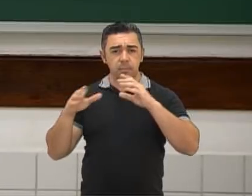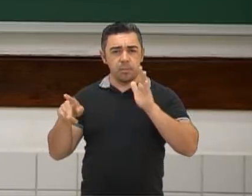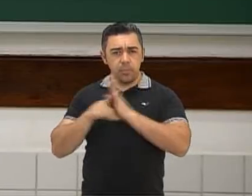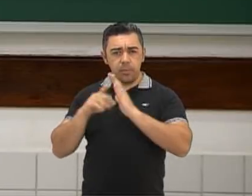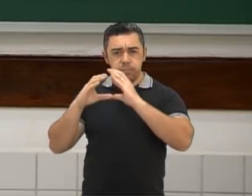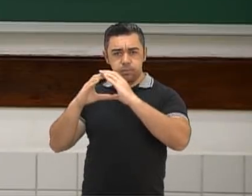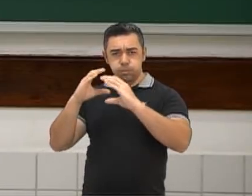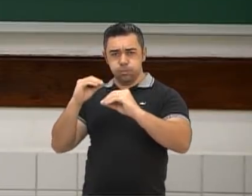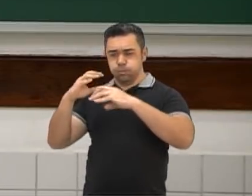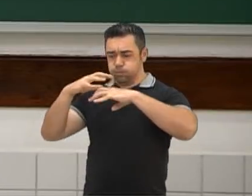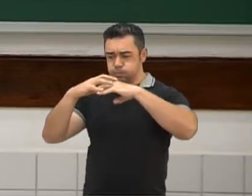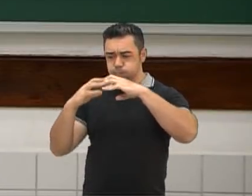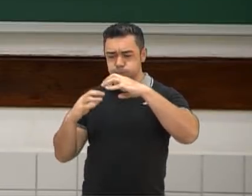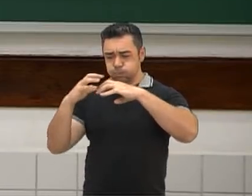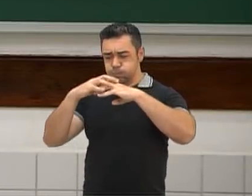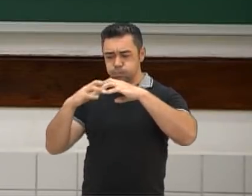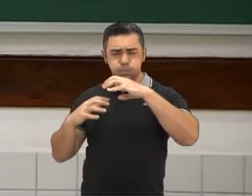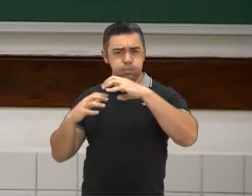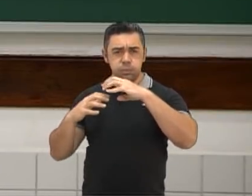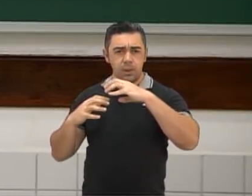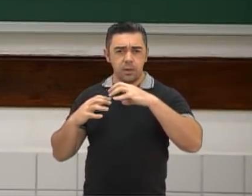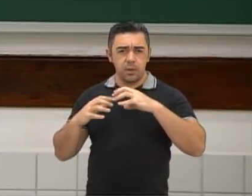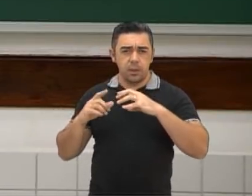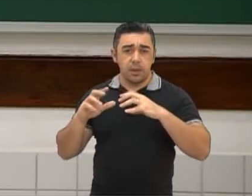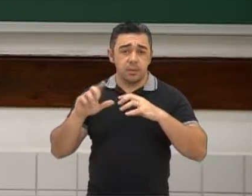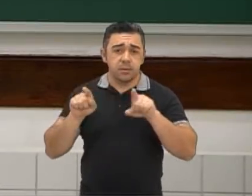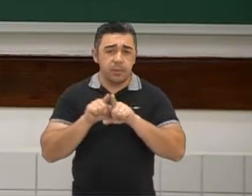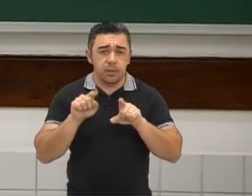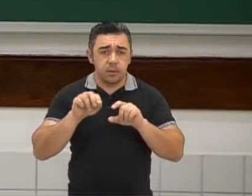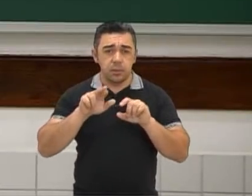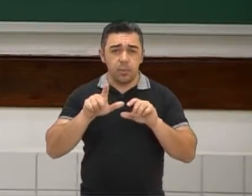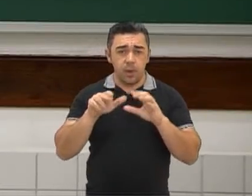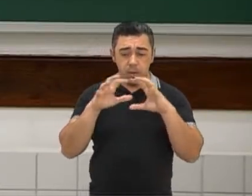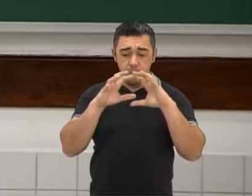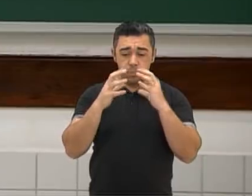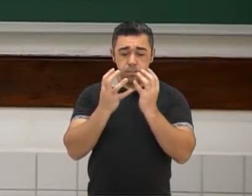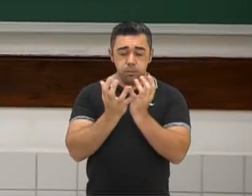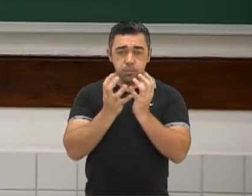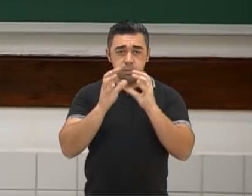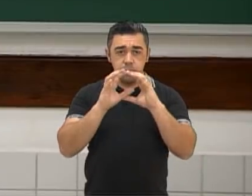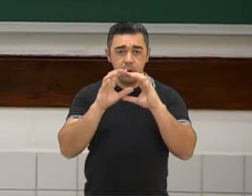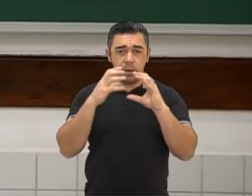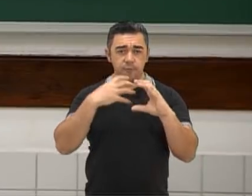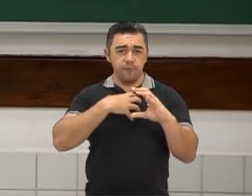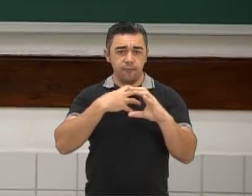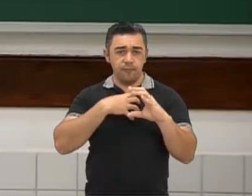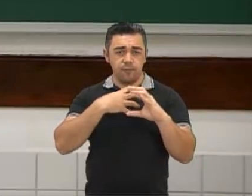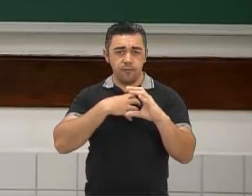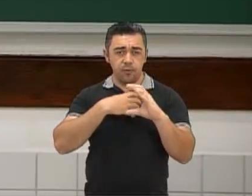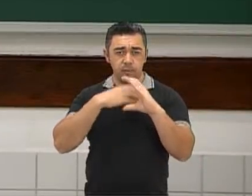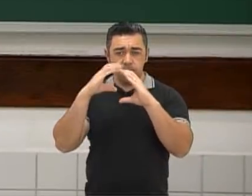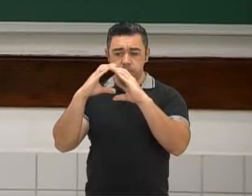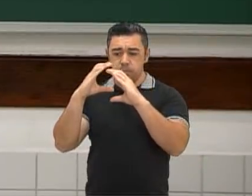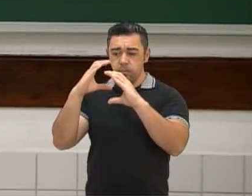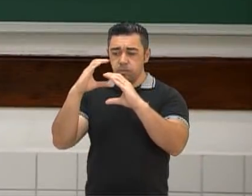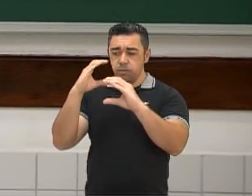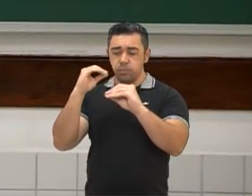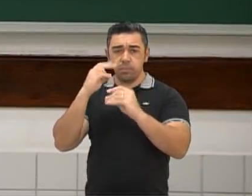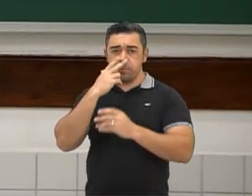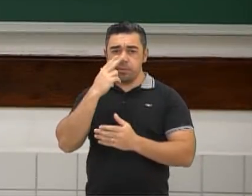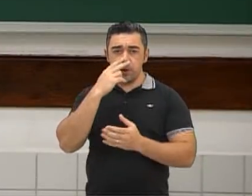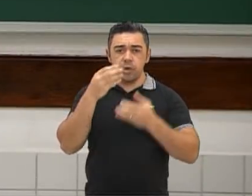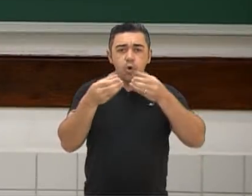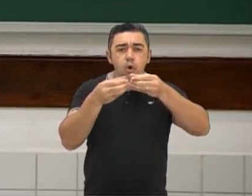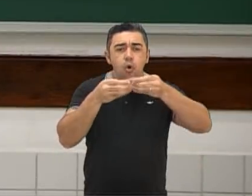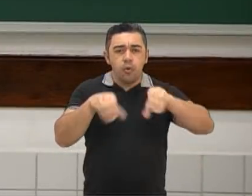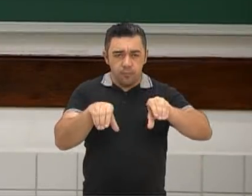aquela forma esférica como uma bola de futebol, tá? Ela tem essa forma parecida com um ovo, e